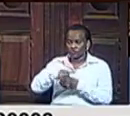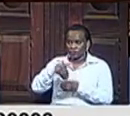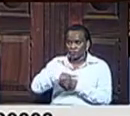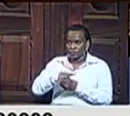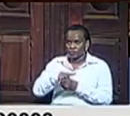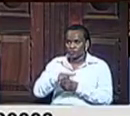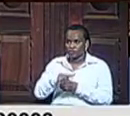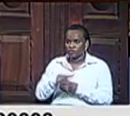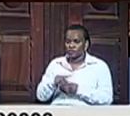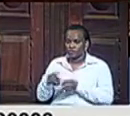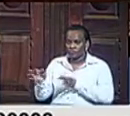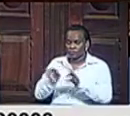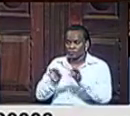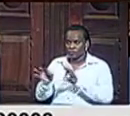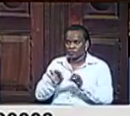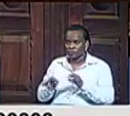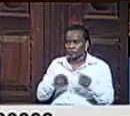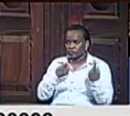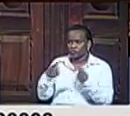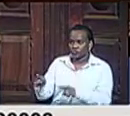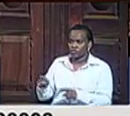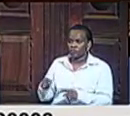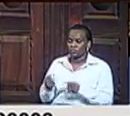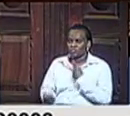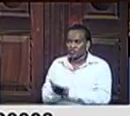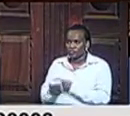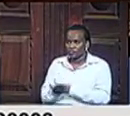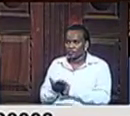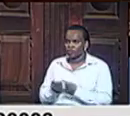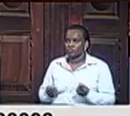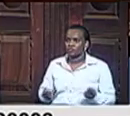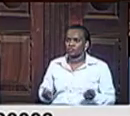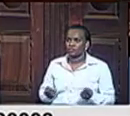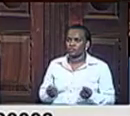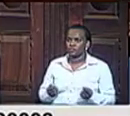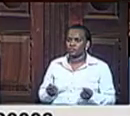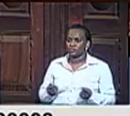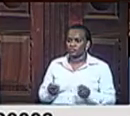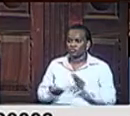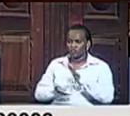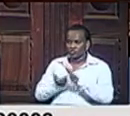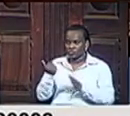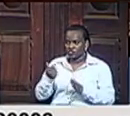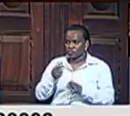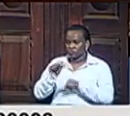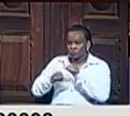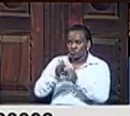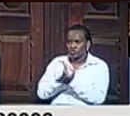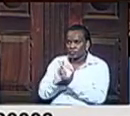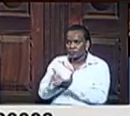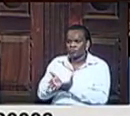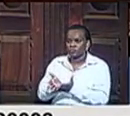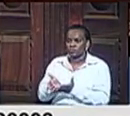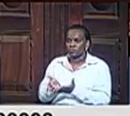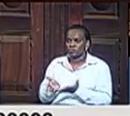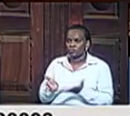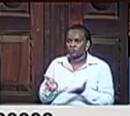votando o projeto de combate à corrupção, desvirtuou o caminho